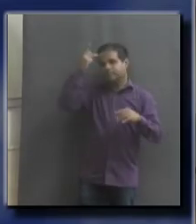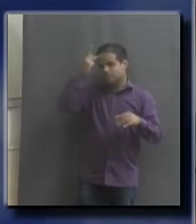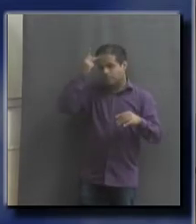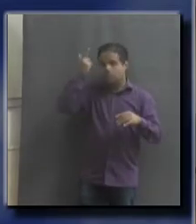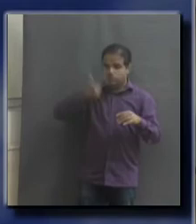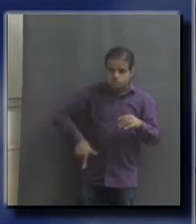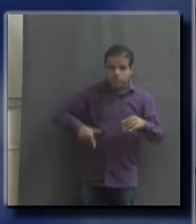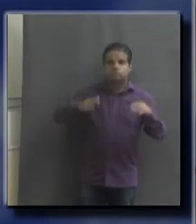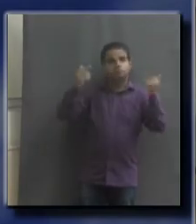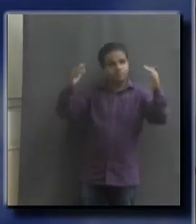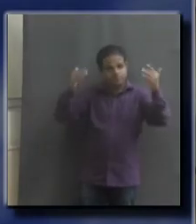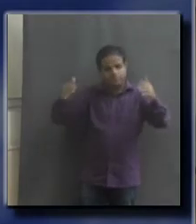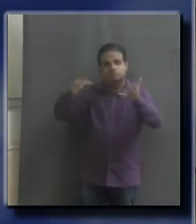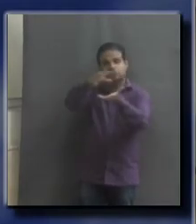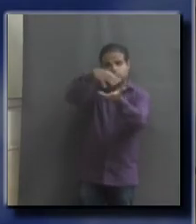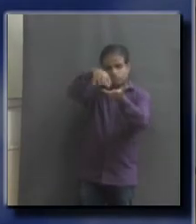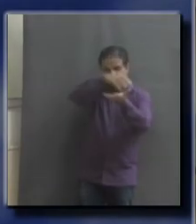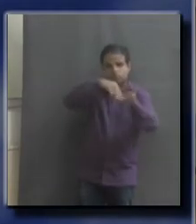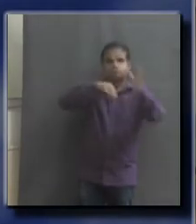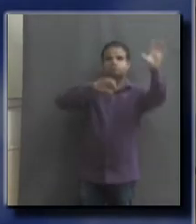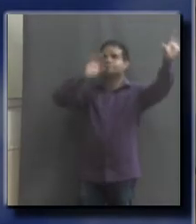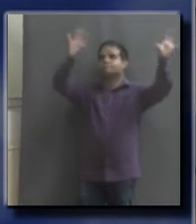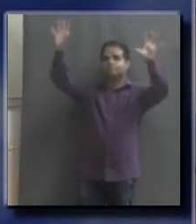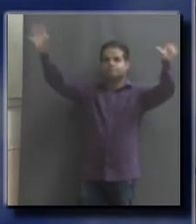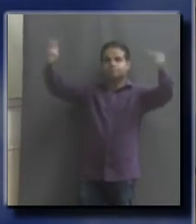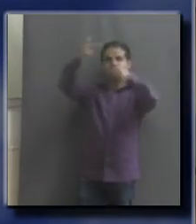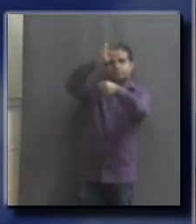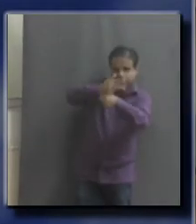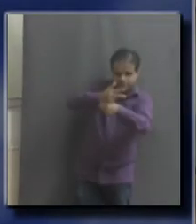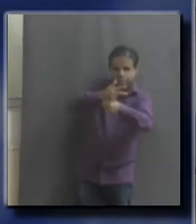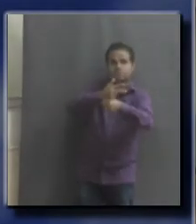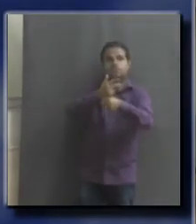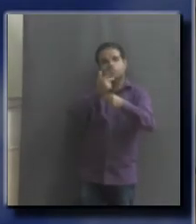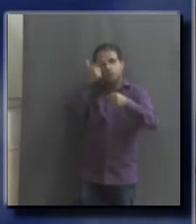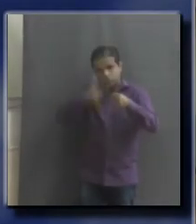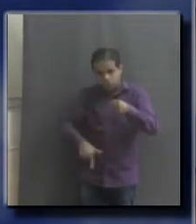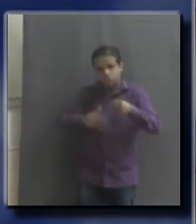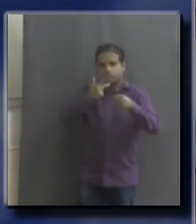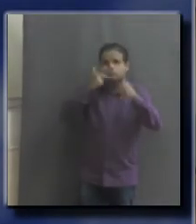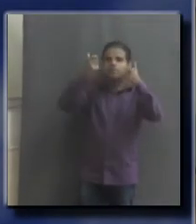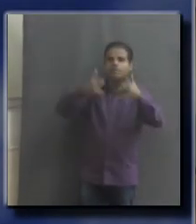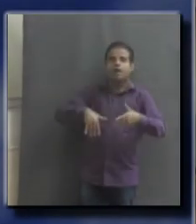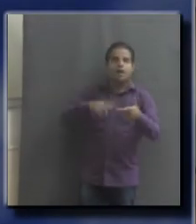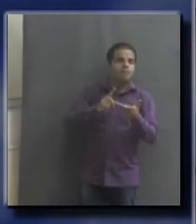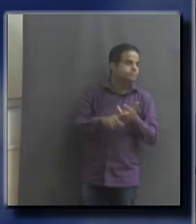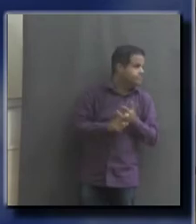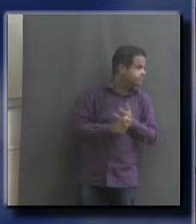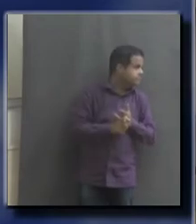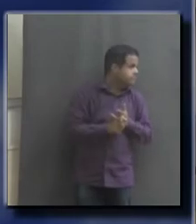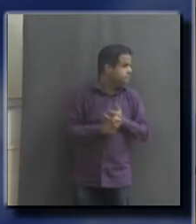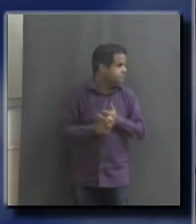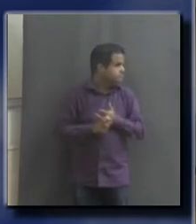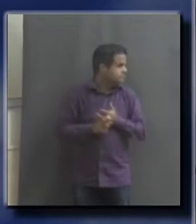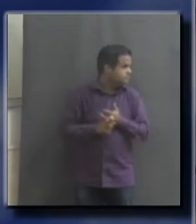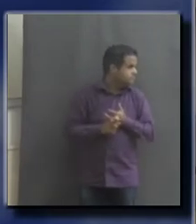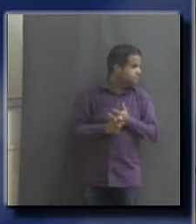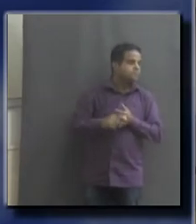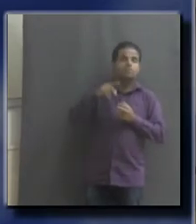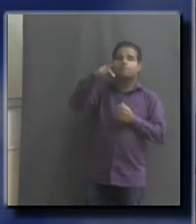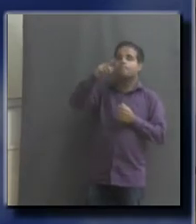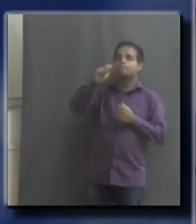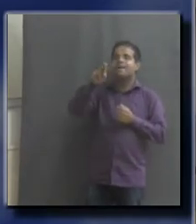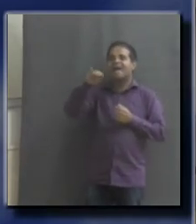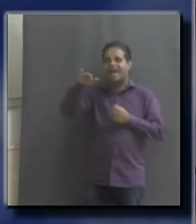saudação também para os polos de transmissão. Vou nomeá-los novamente aqui, né, o Polo do Vale do Paraíba